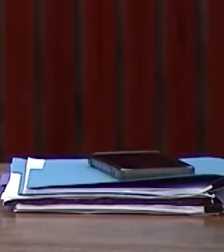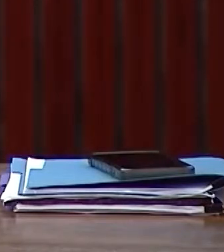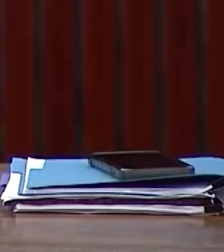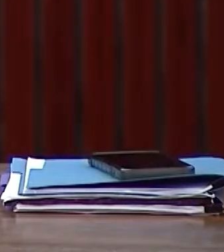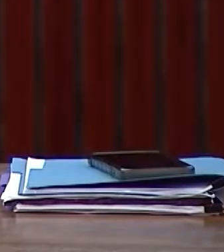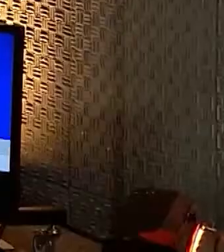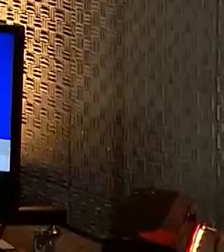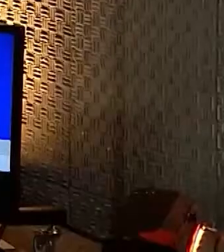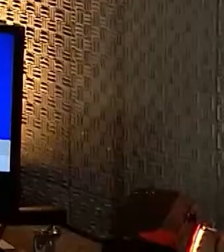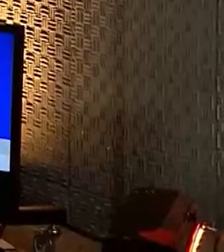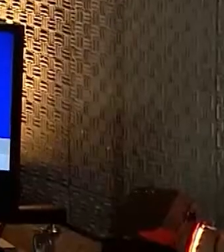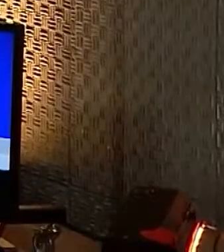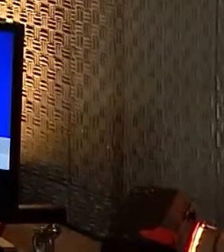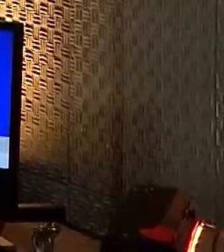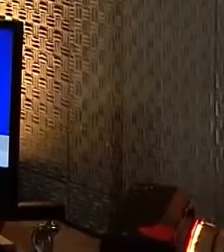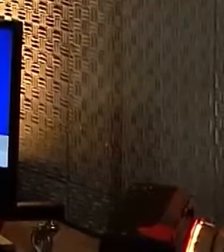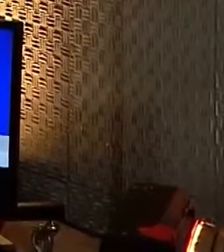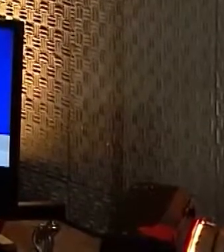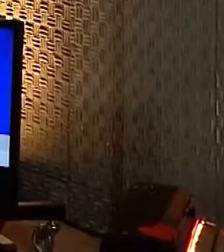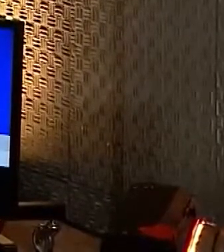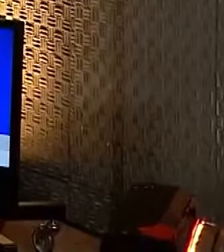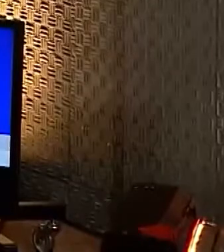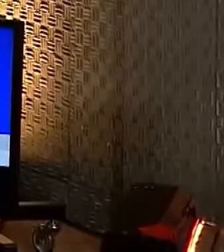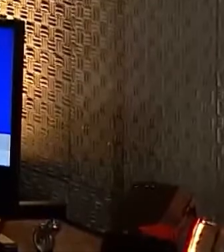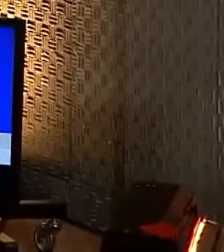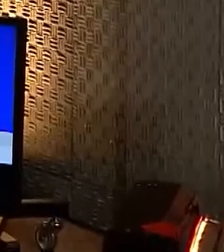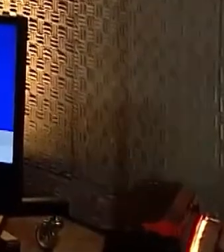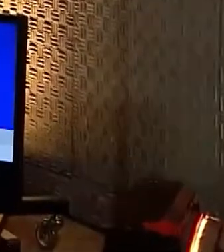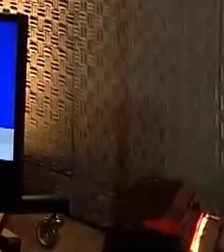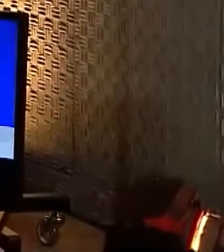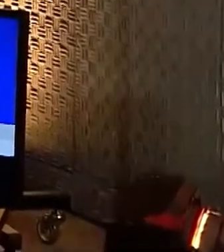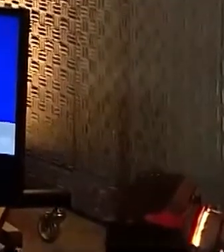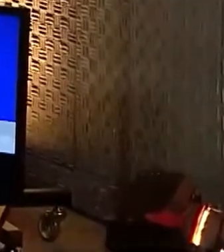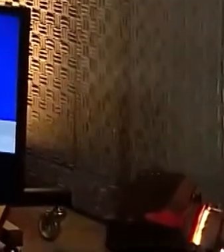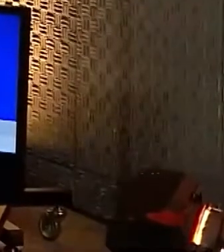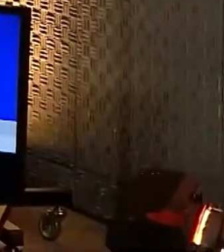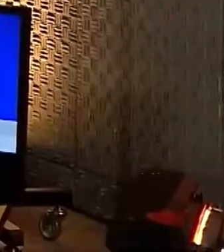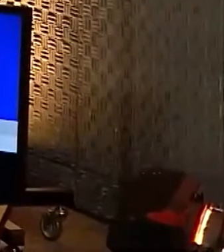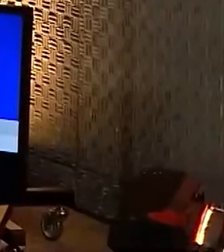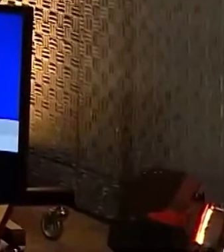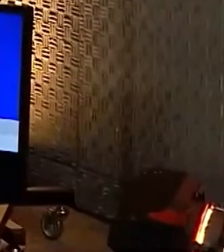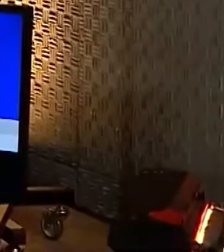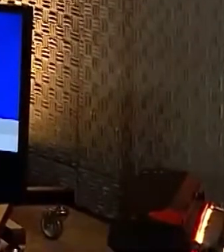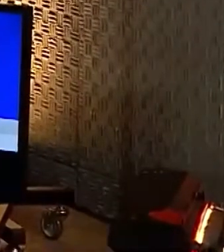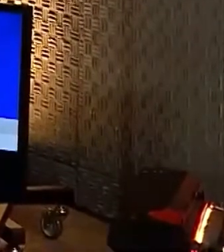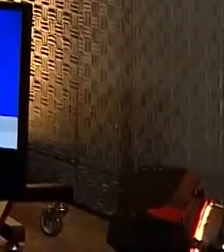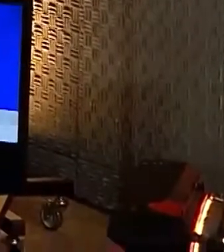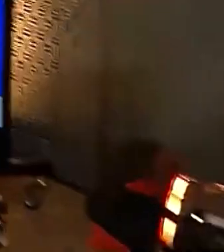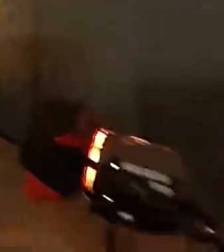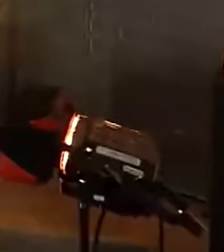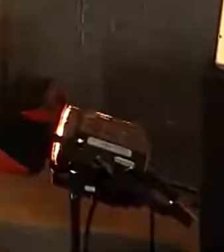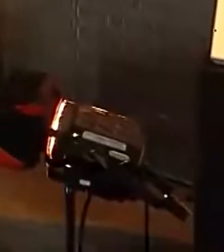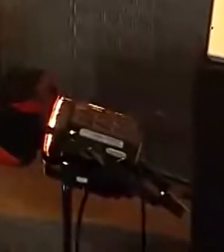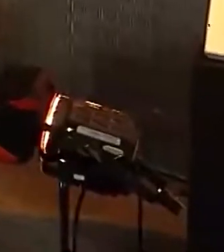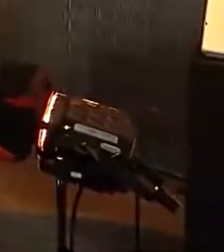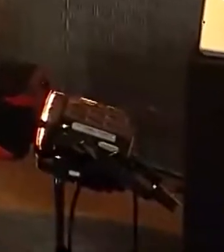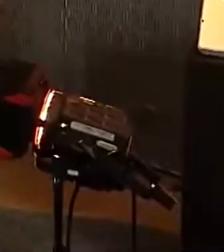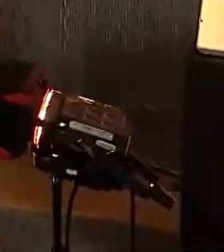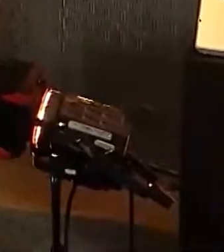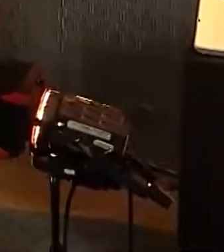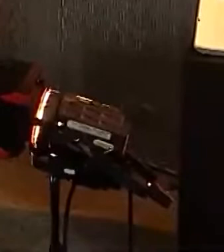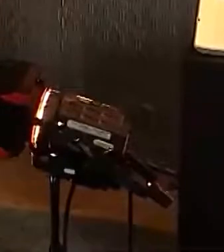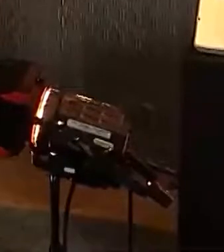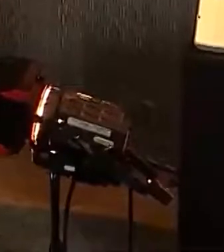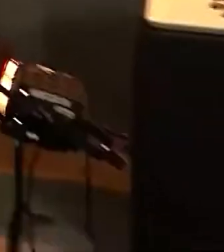não para municiar um presidente que quer atacá-la. Então é isso. Quer saber mais sobre a Comissão de Transparência